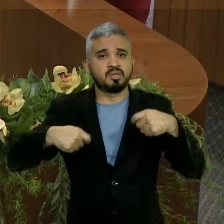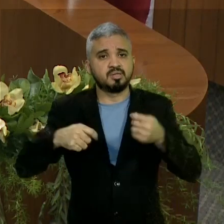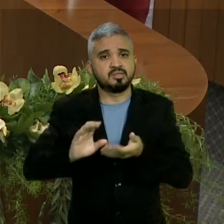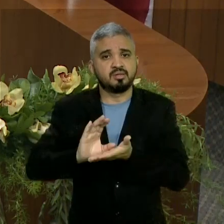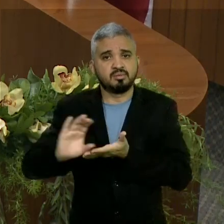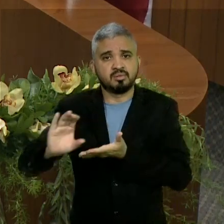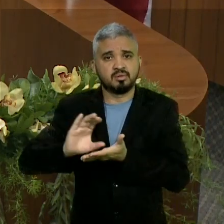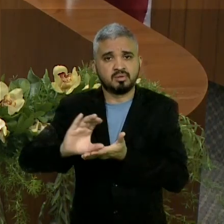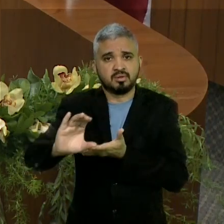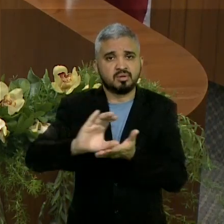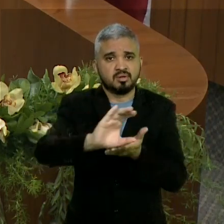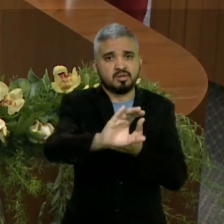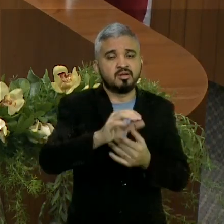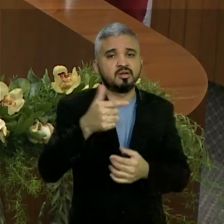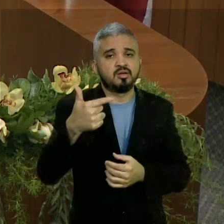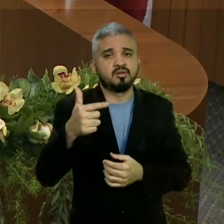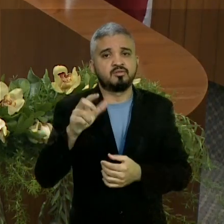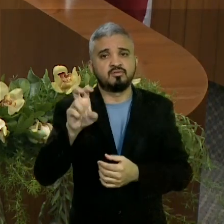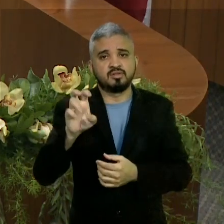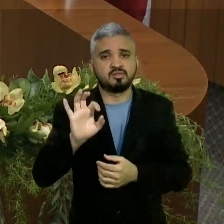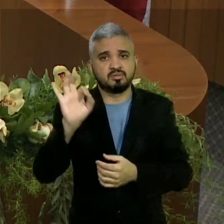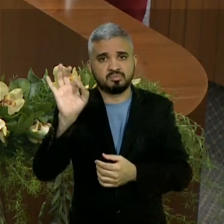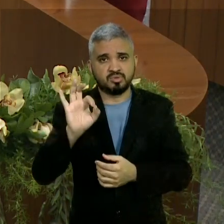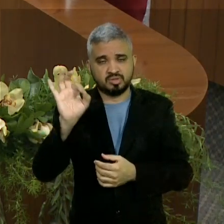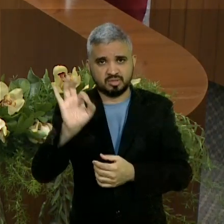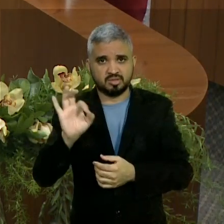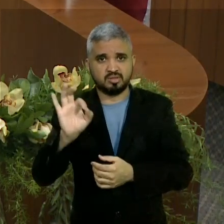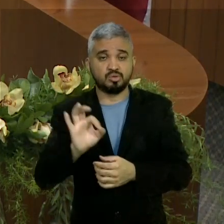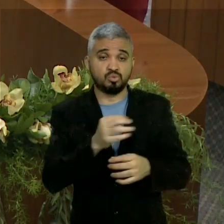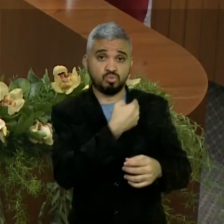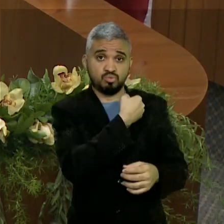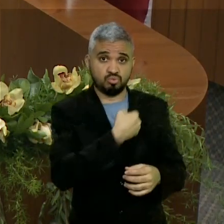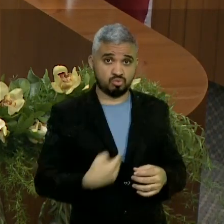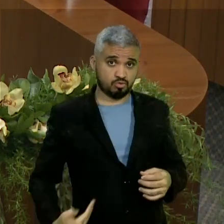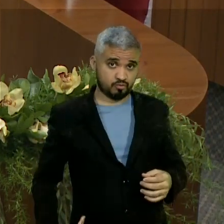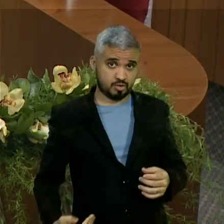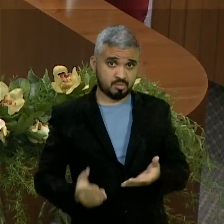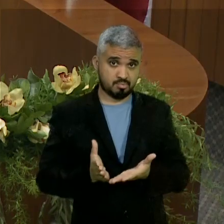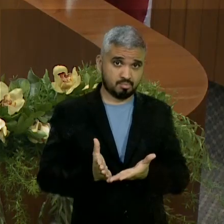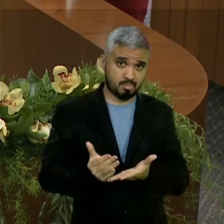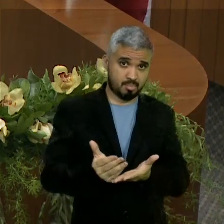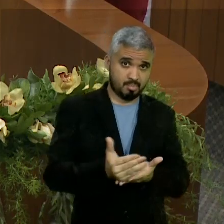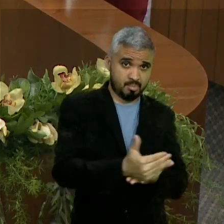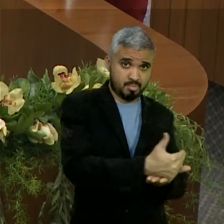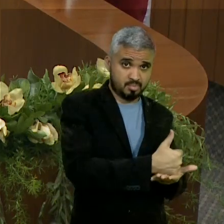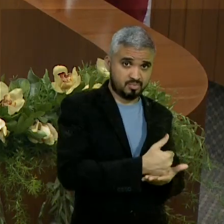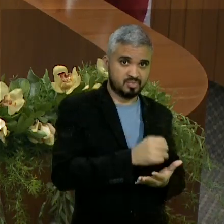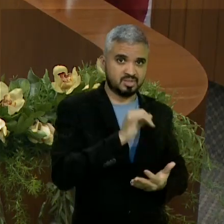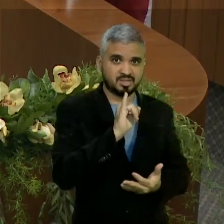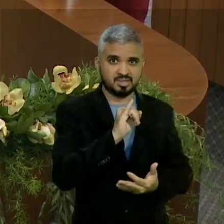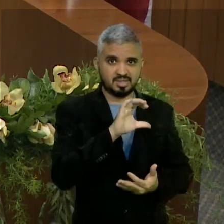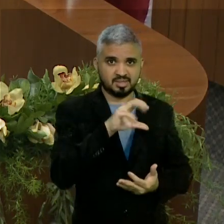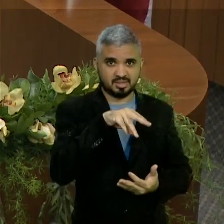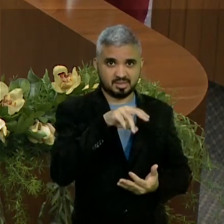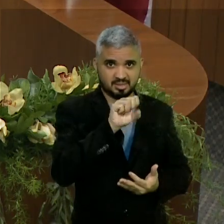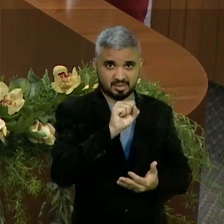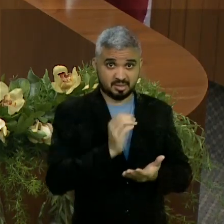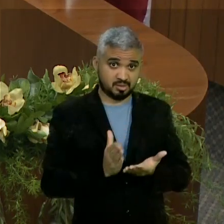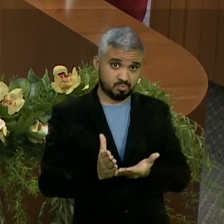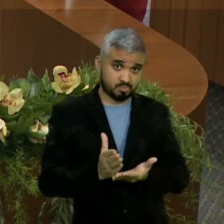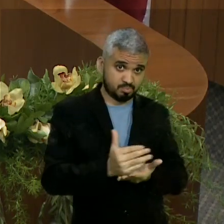arrecadação do ICMS mas Deputado Miltinho tem um trecho que é